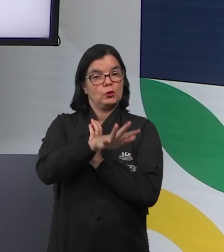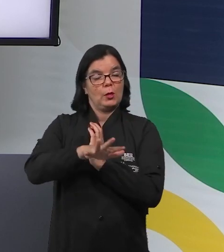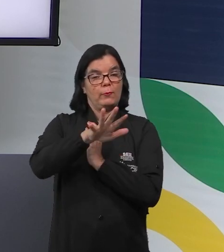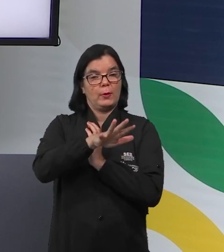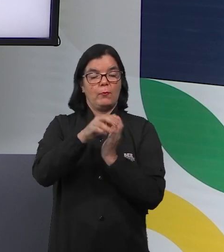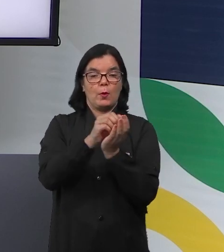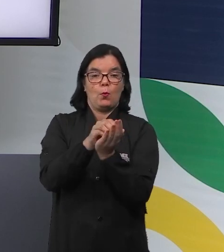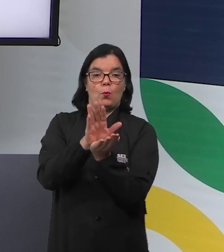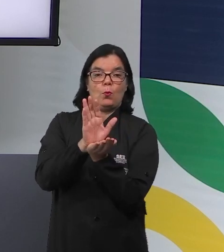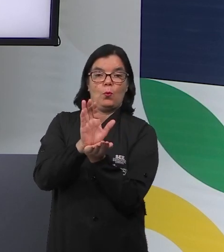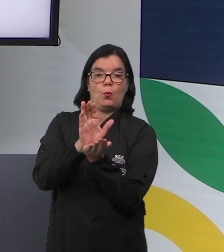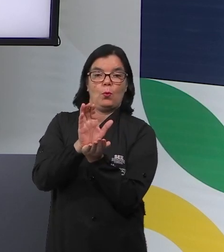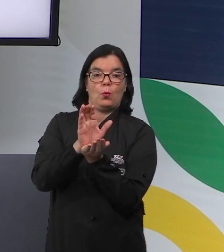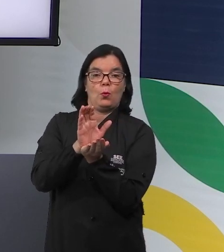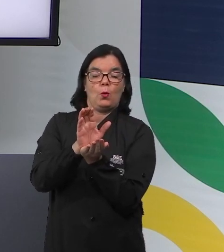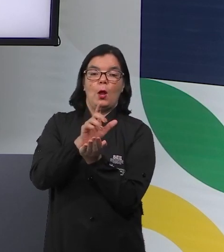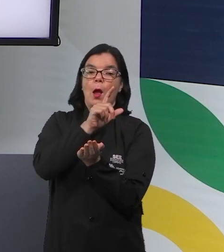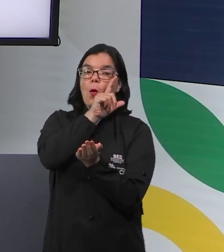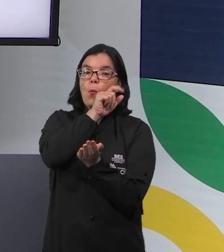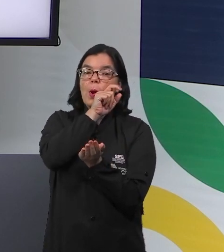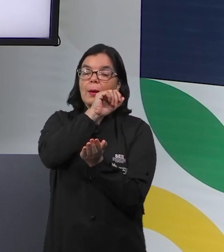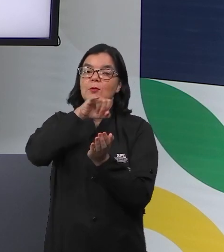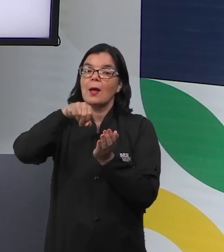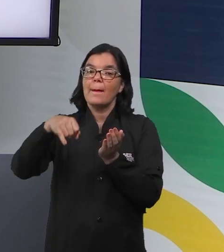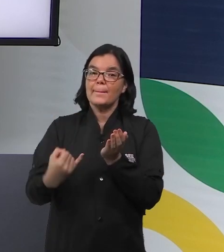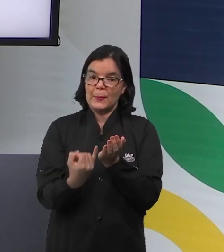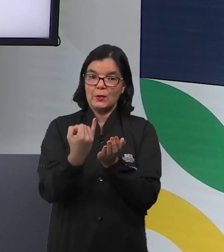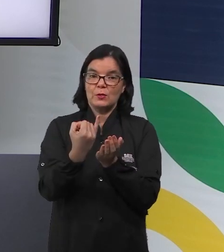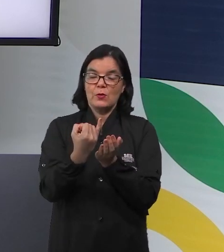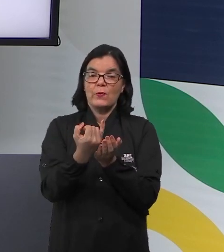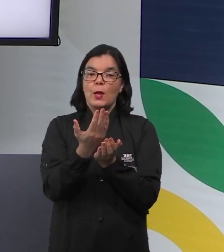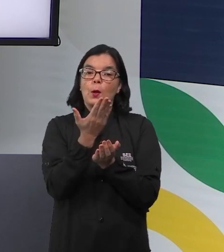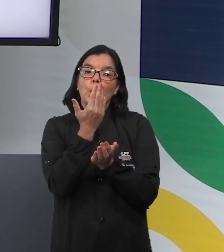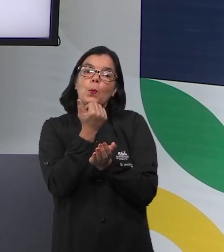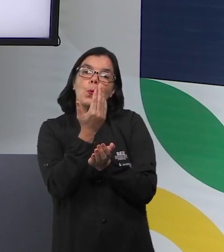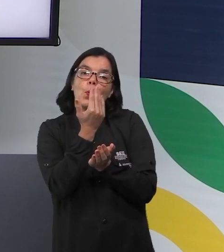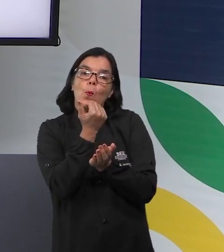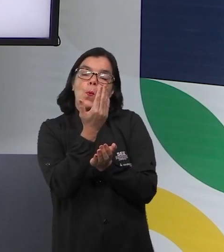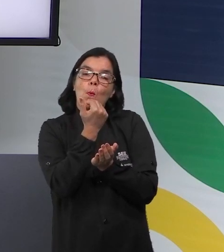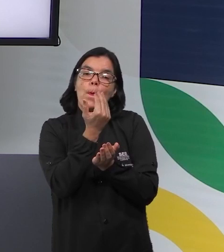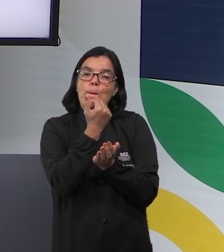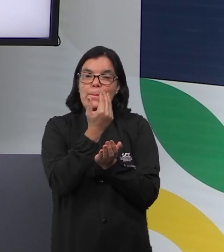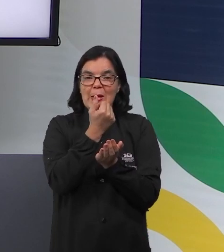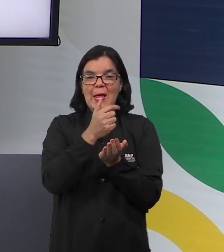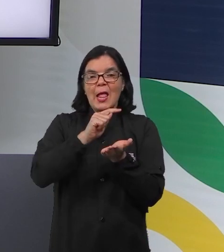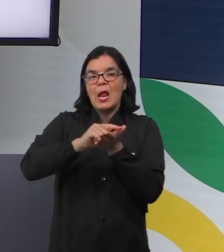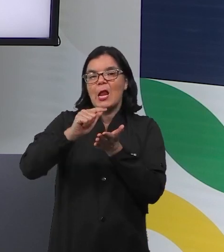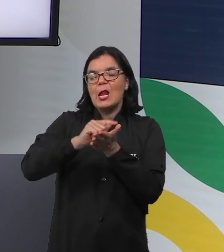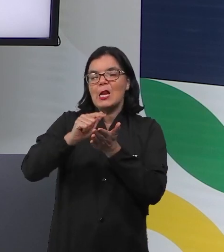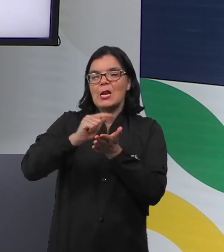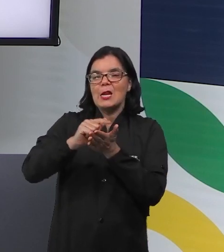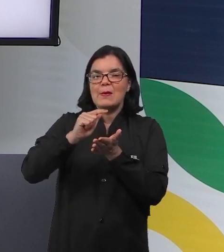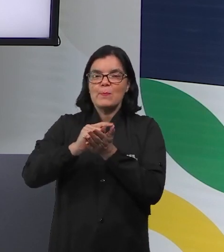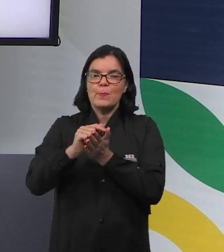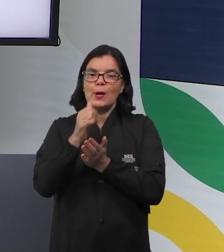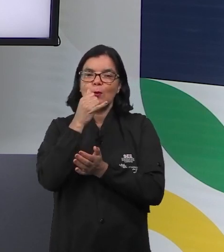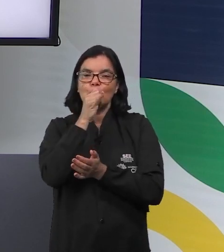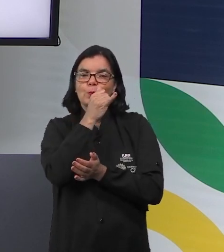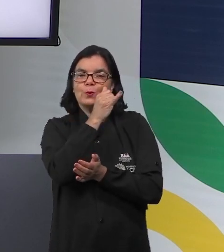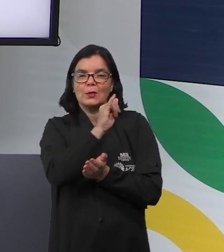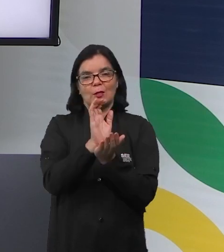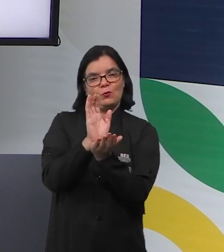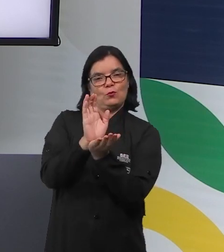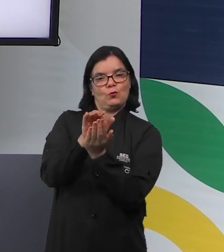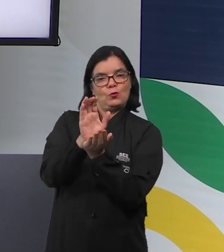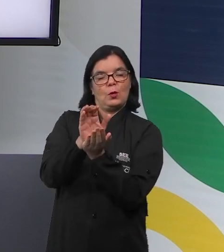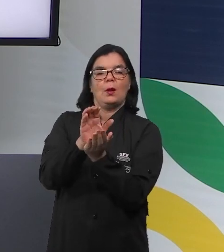boca aberta. O pássaro aproveita e vem comer os restos de comida que fica preso nos dentes do jacaré.